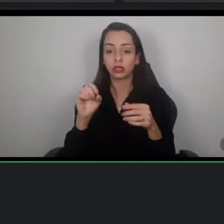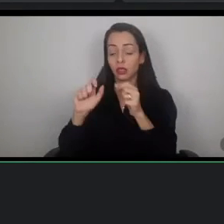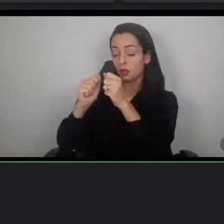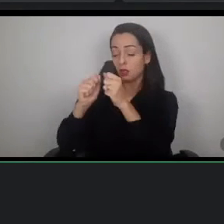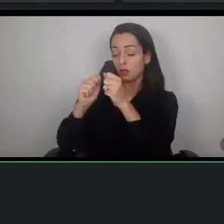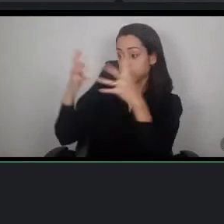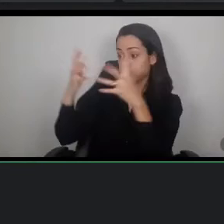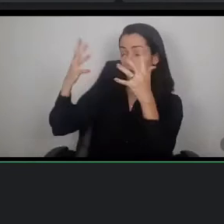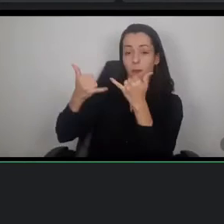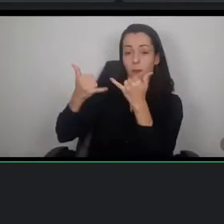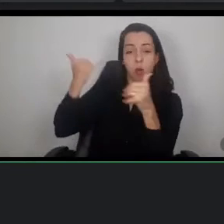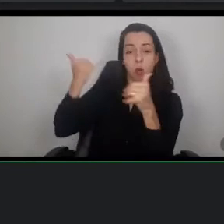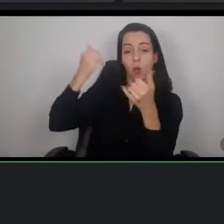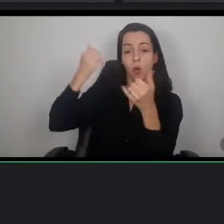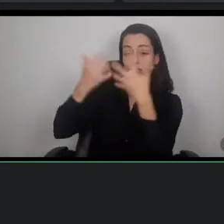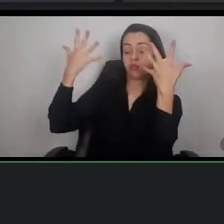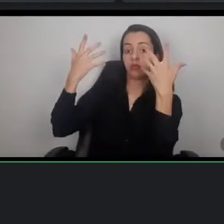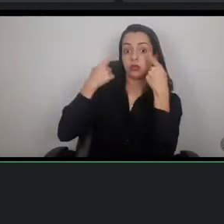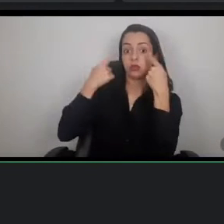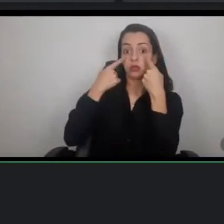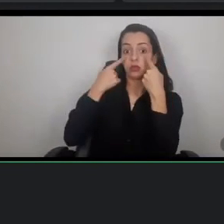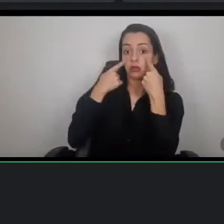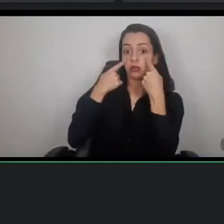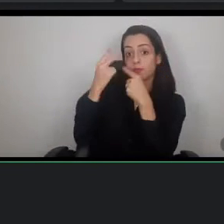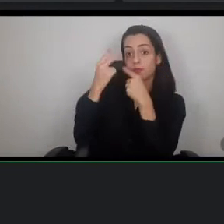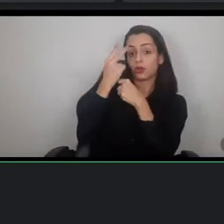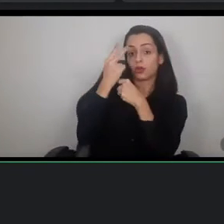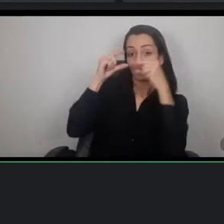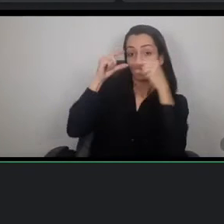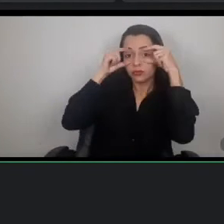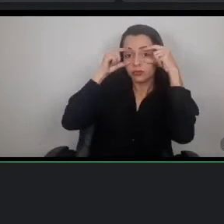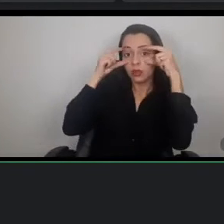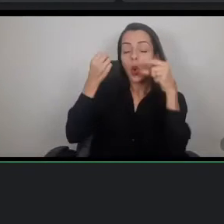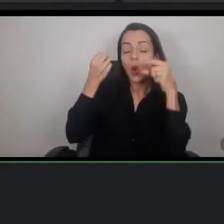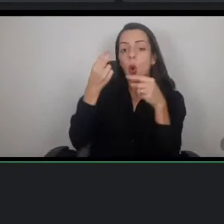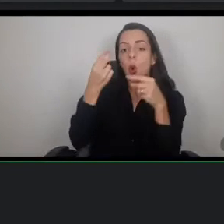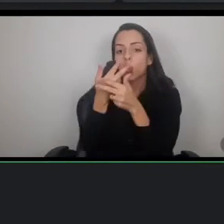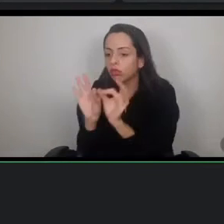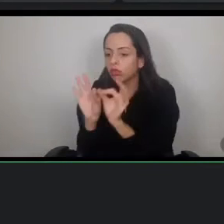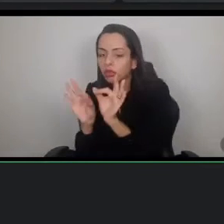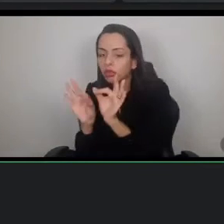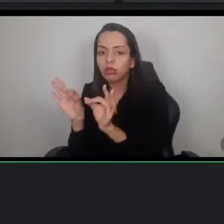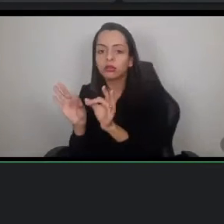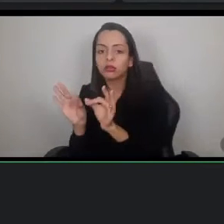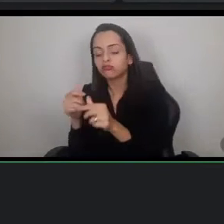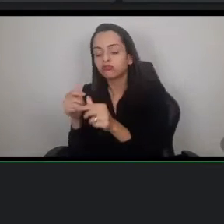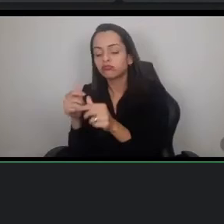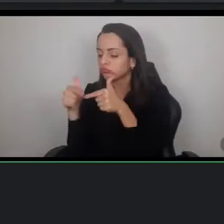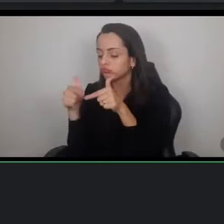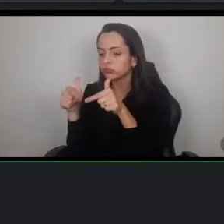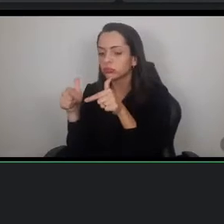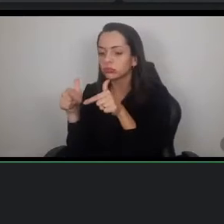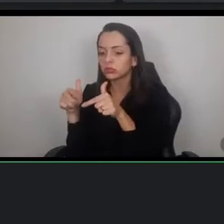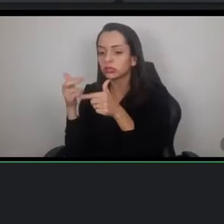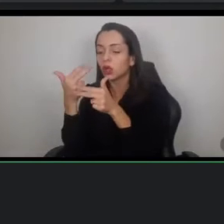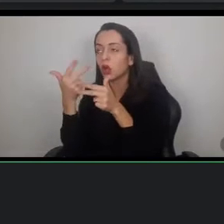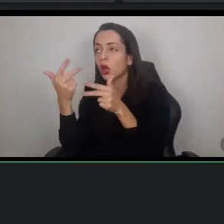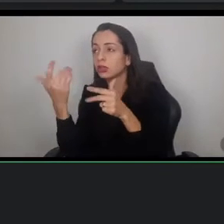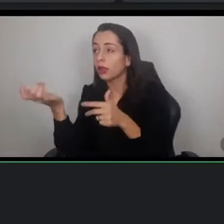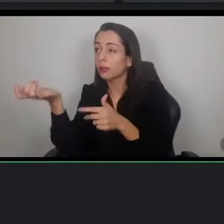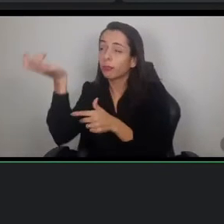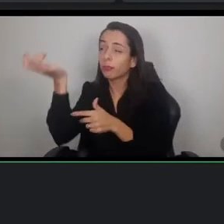da retina. E até mesmo se vier a cair algum objeto quando estivermos trabalhando em certa altura, não vier a cair nos olhos